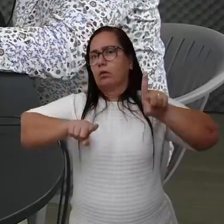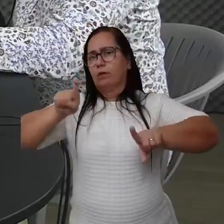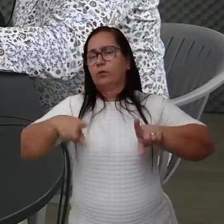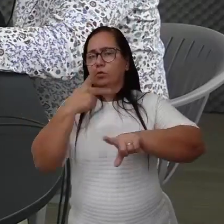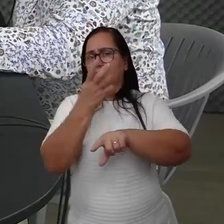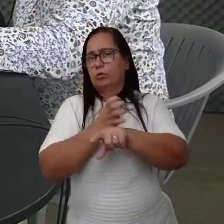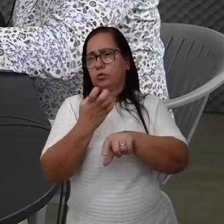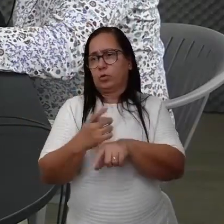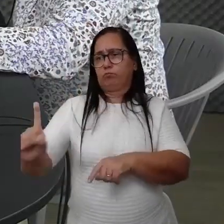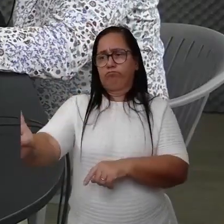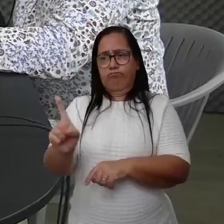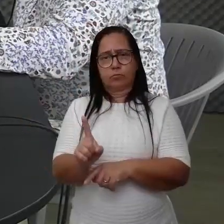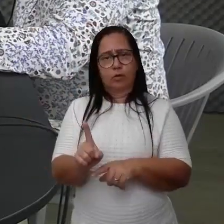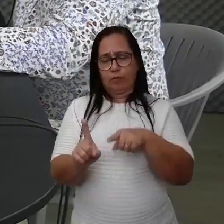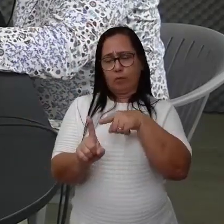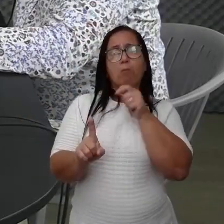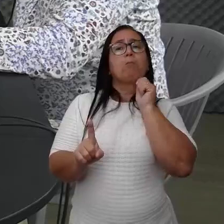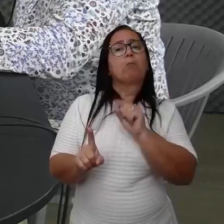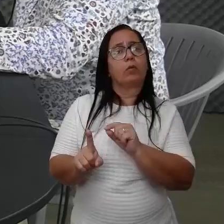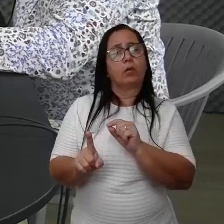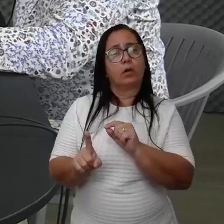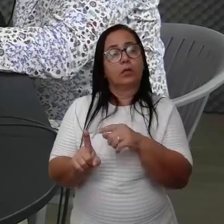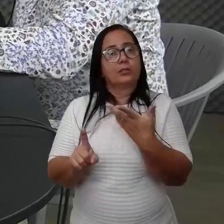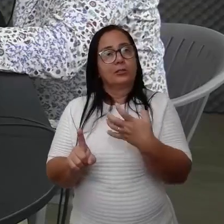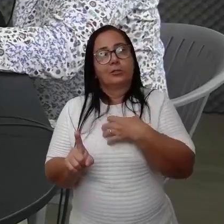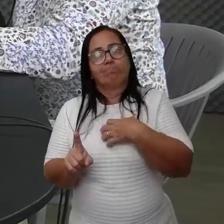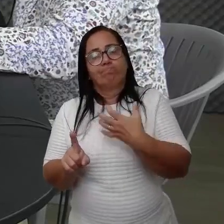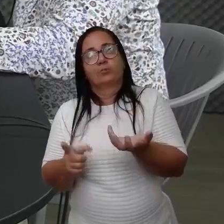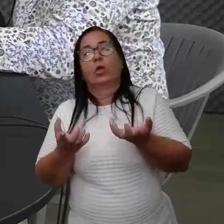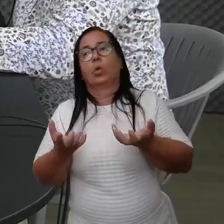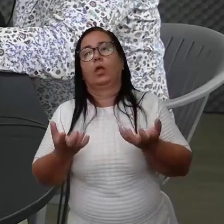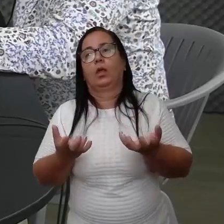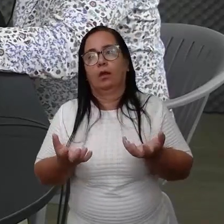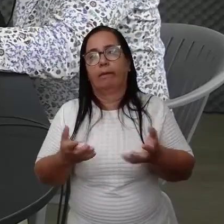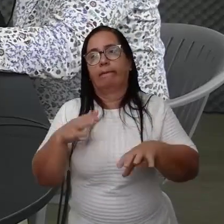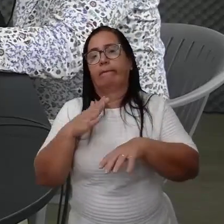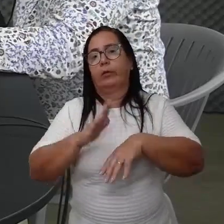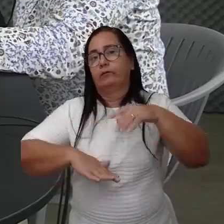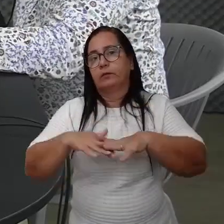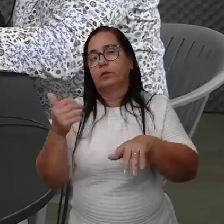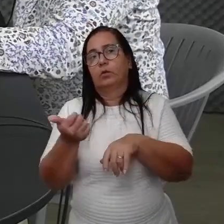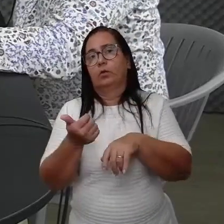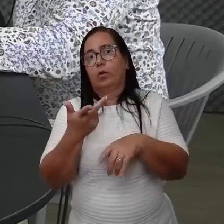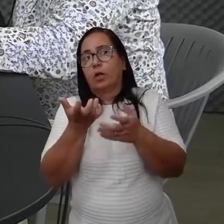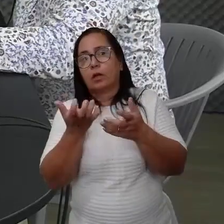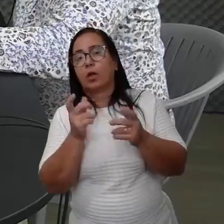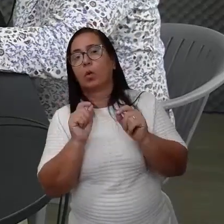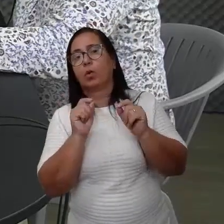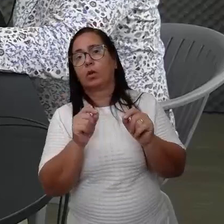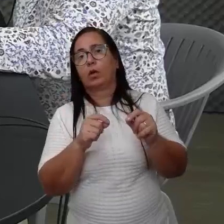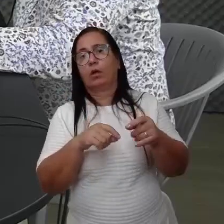estagiários que chegavam com... Primeiro, você tem uma ideia muito glamourosa da profissão de jornalista, que jornalista ganha ingresso,